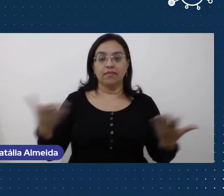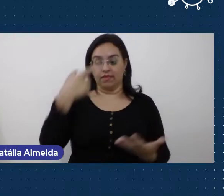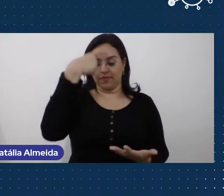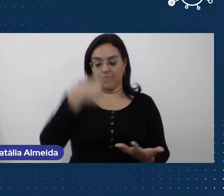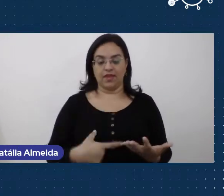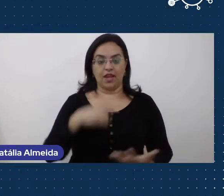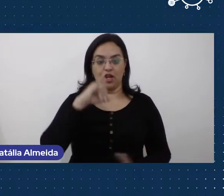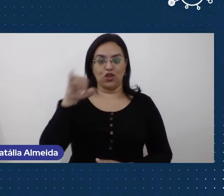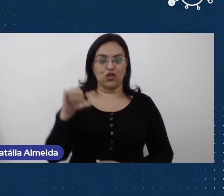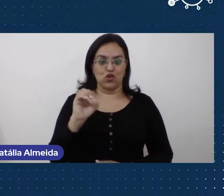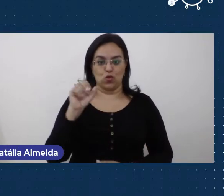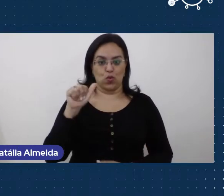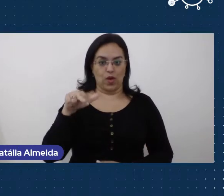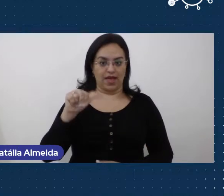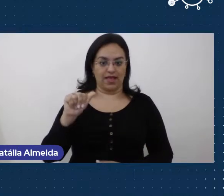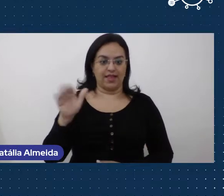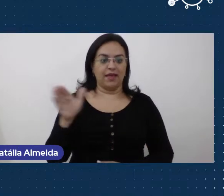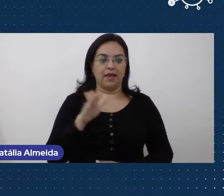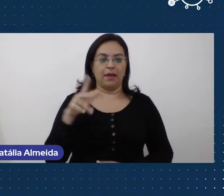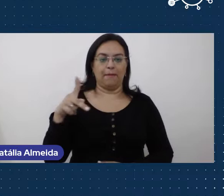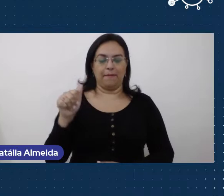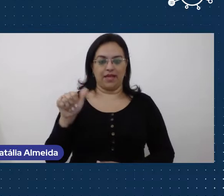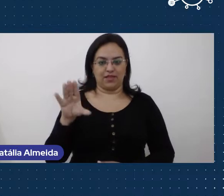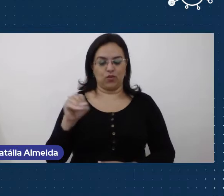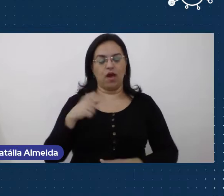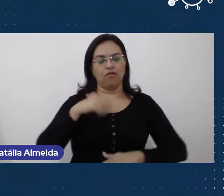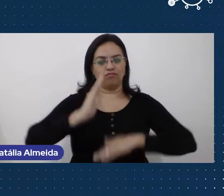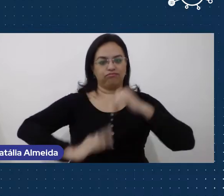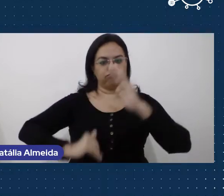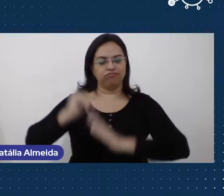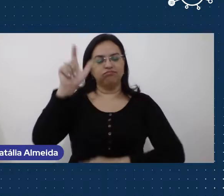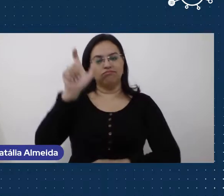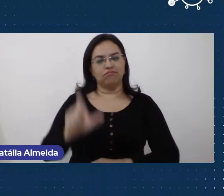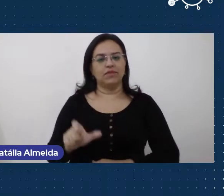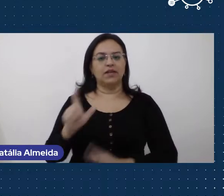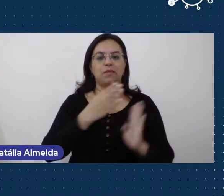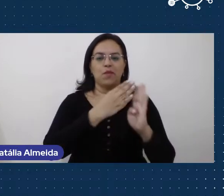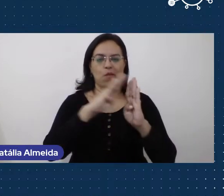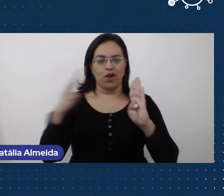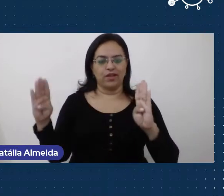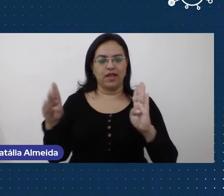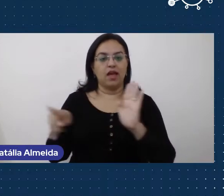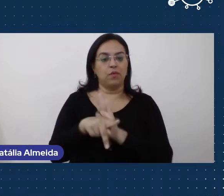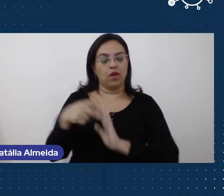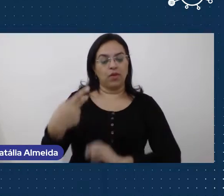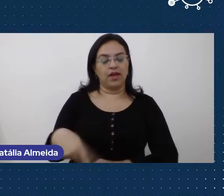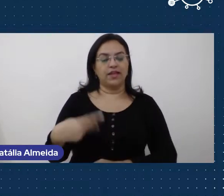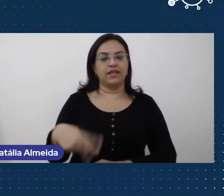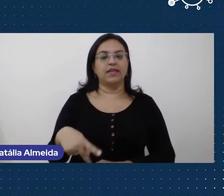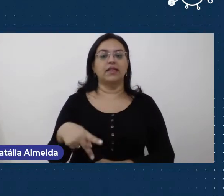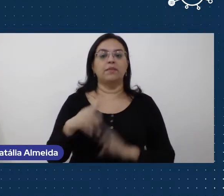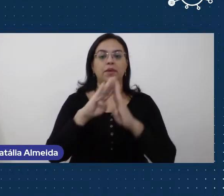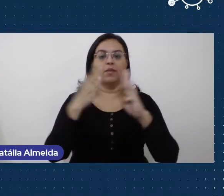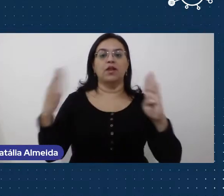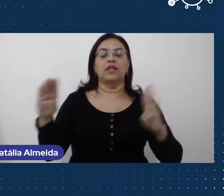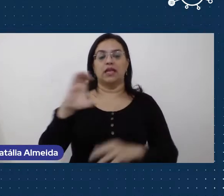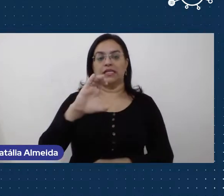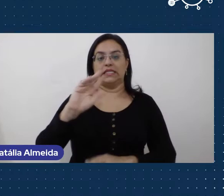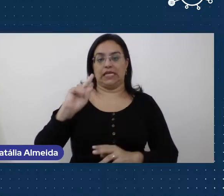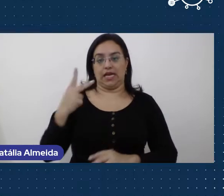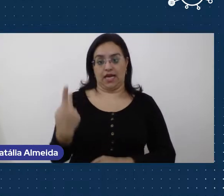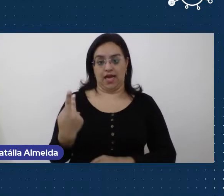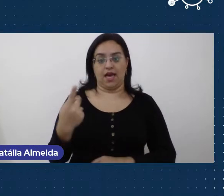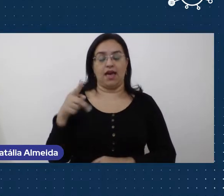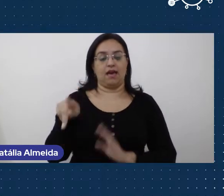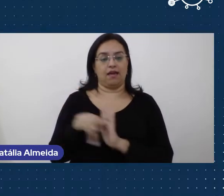Joana Páscoa, eu sou bibliotecária aqui na Biblioteca de Ciências Humanas da Universidade Federal do Ceará, e juntamente